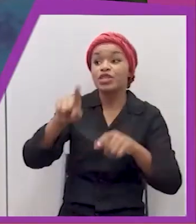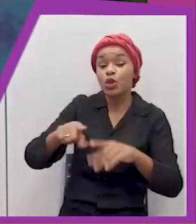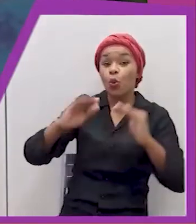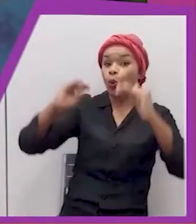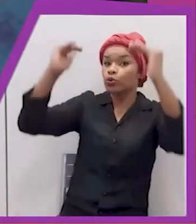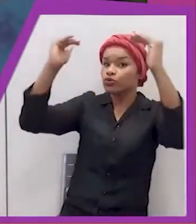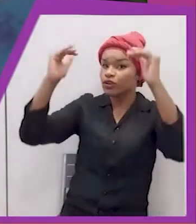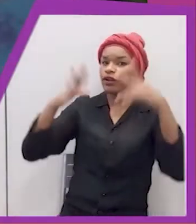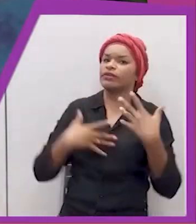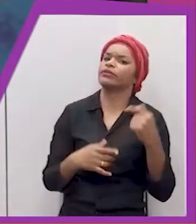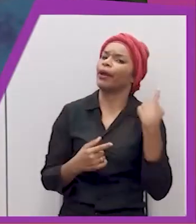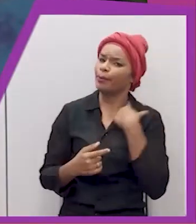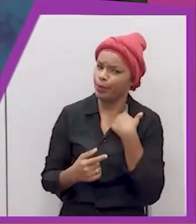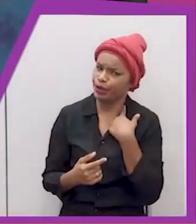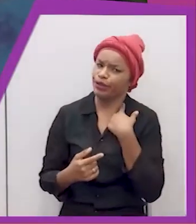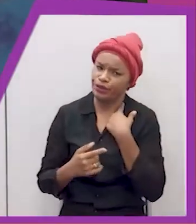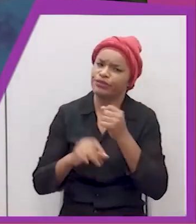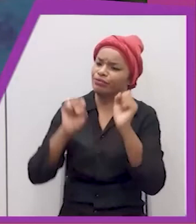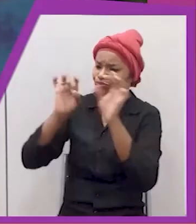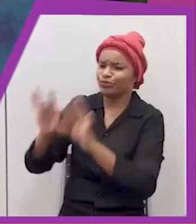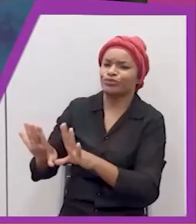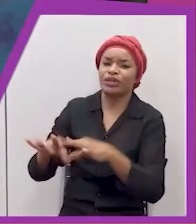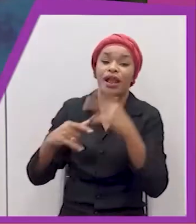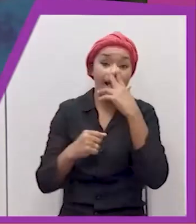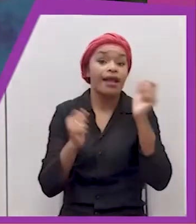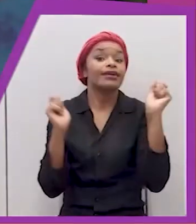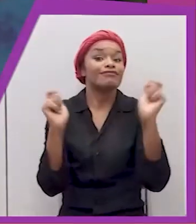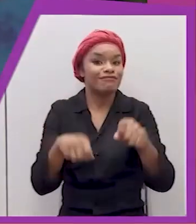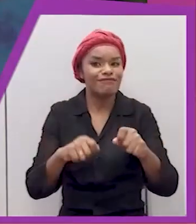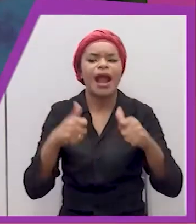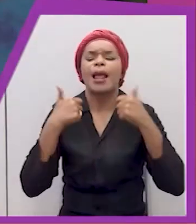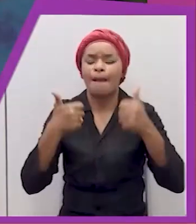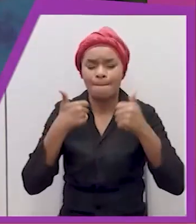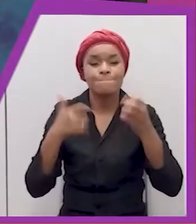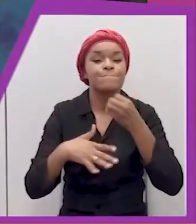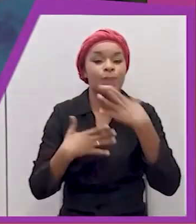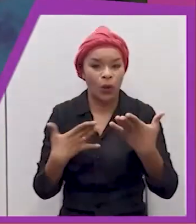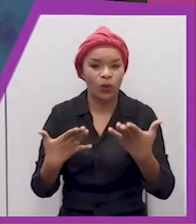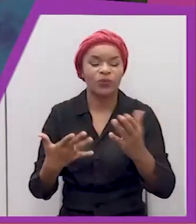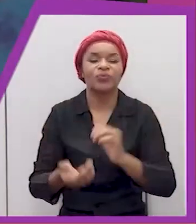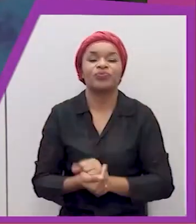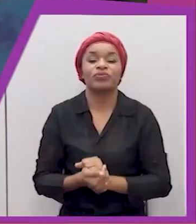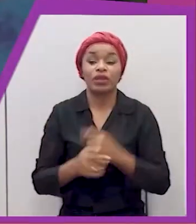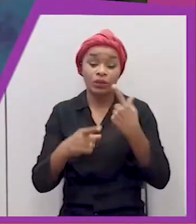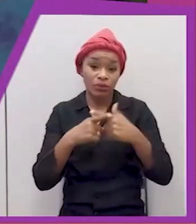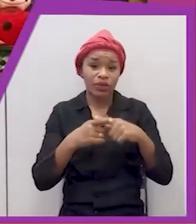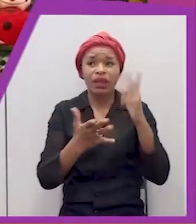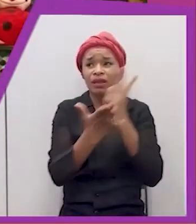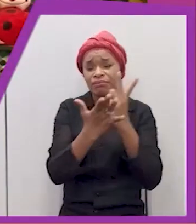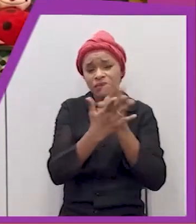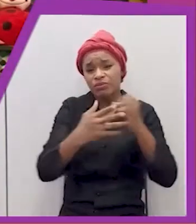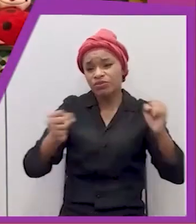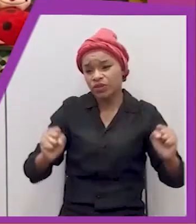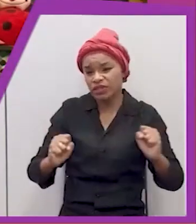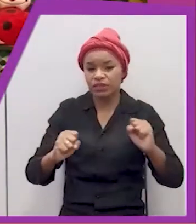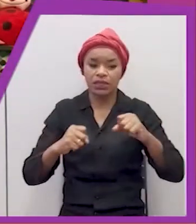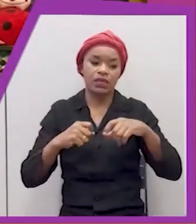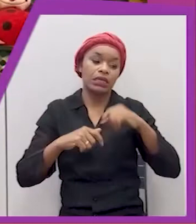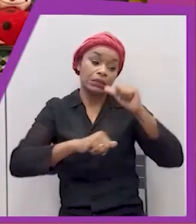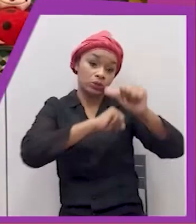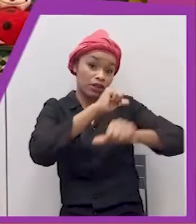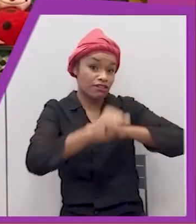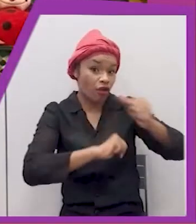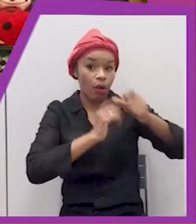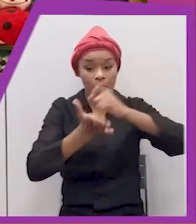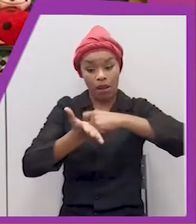porque desde a menor formiguinha até o maior elefante tem história acontecendo ali tá bom tá bom